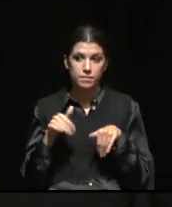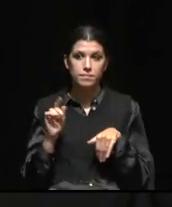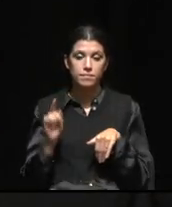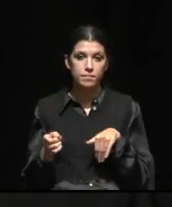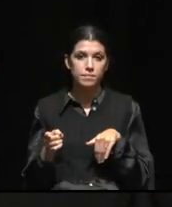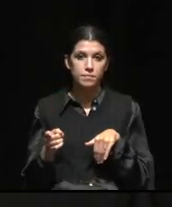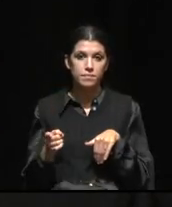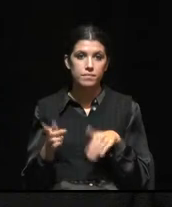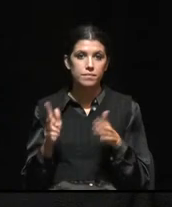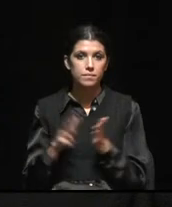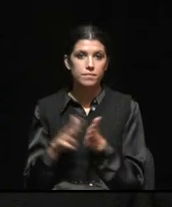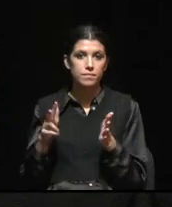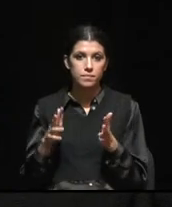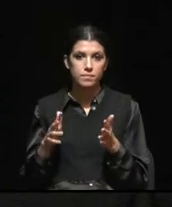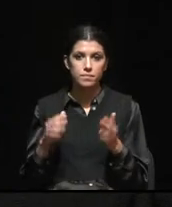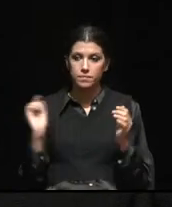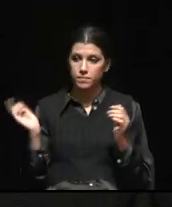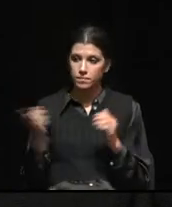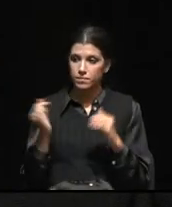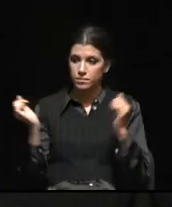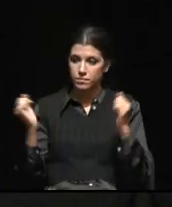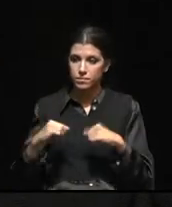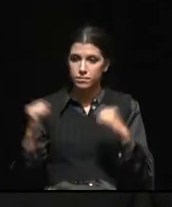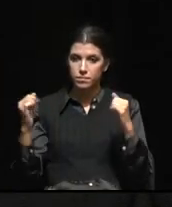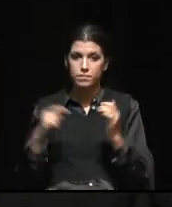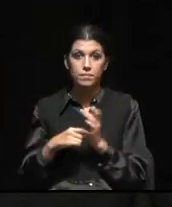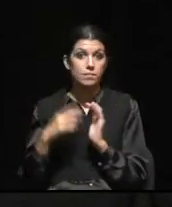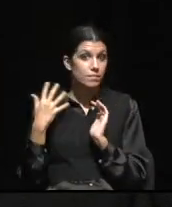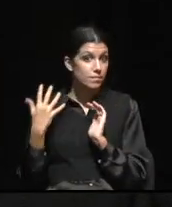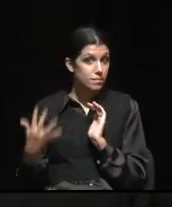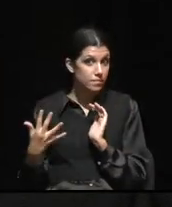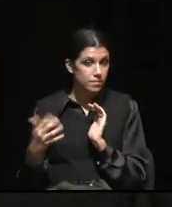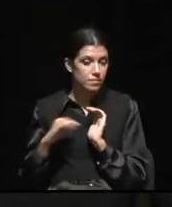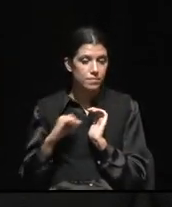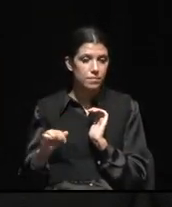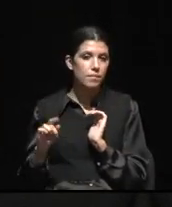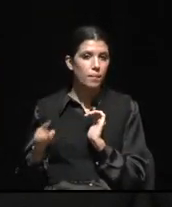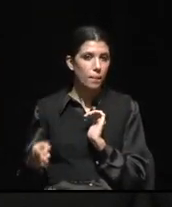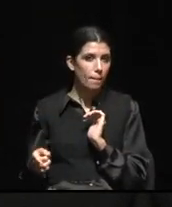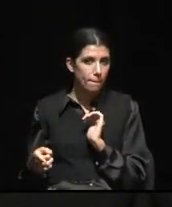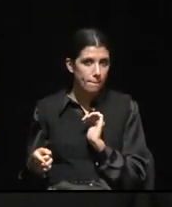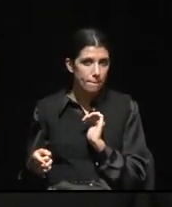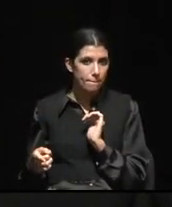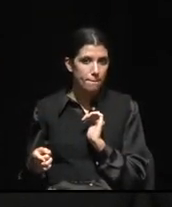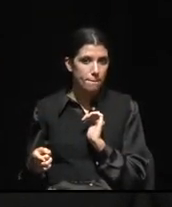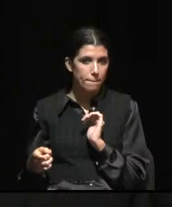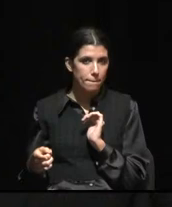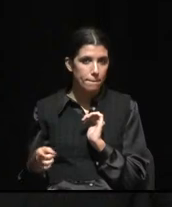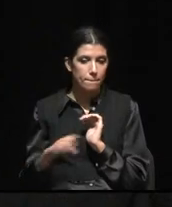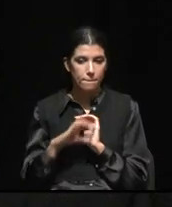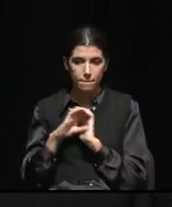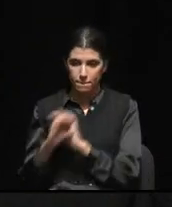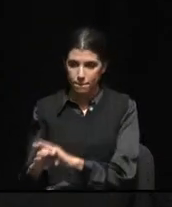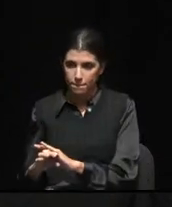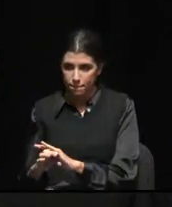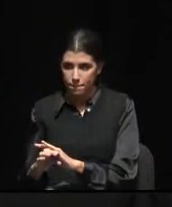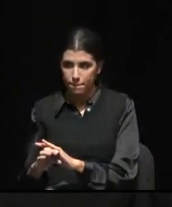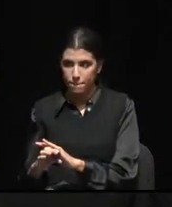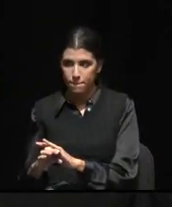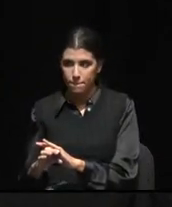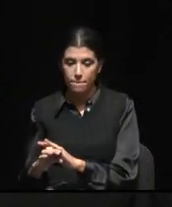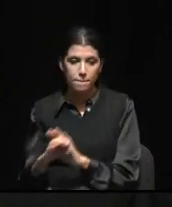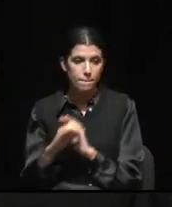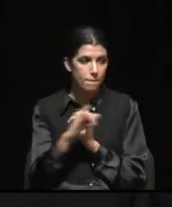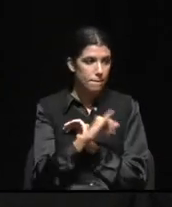abstém aprovado por unanimidade ponto c quem Vota contra o chega e